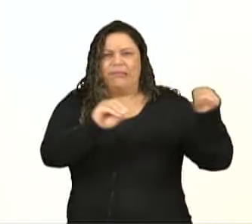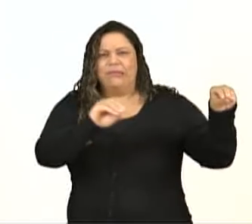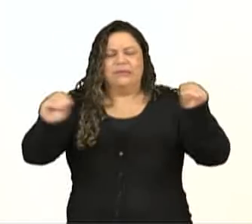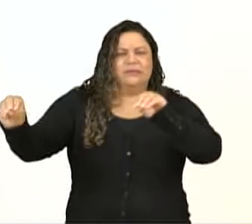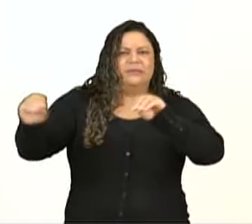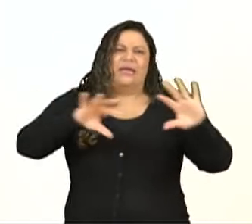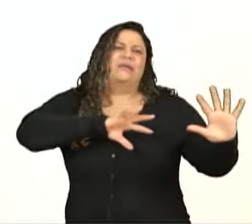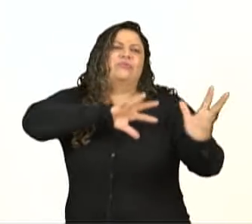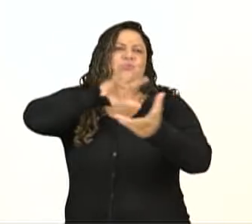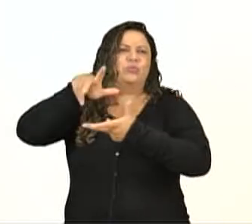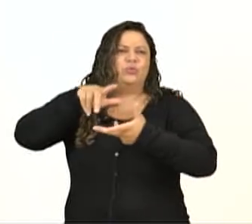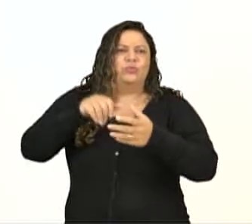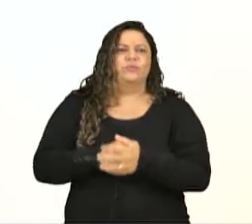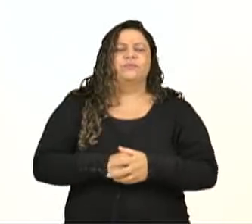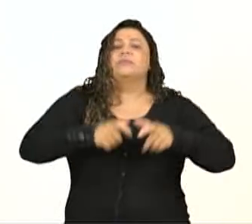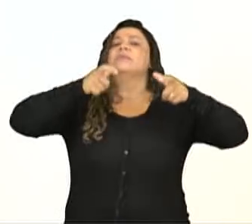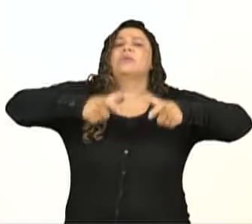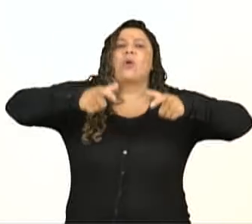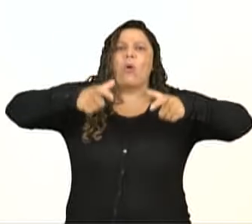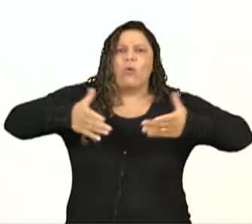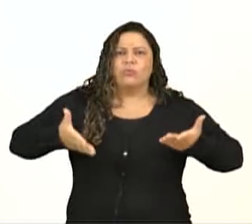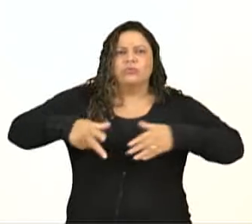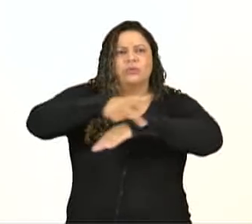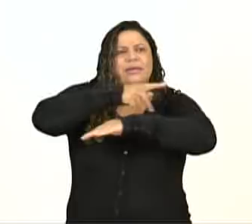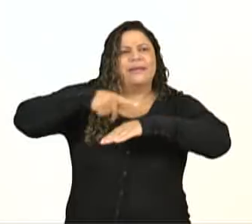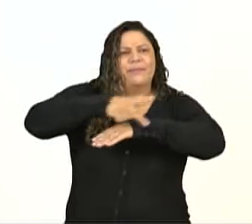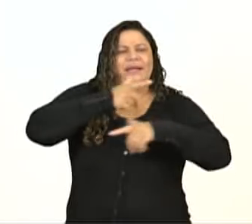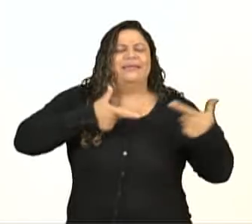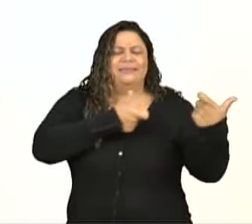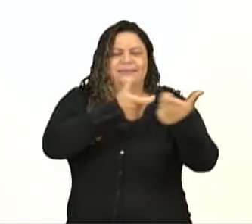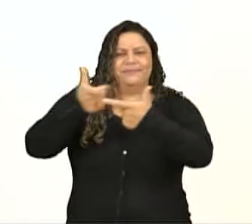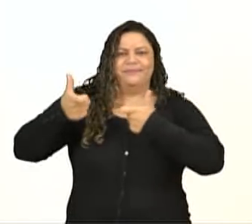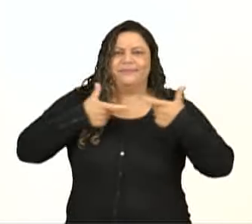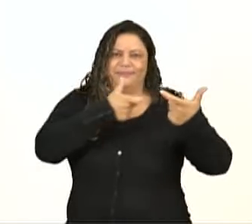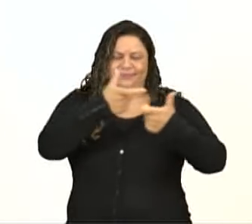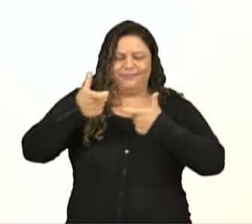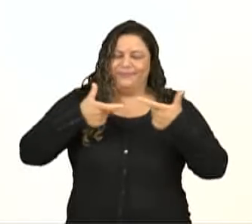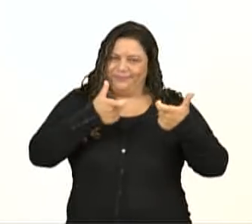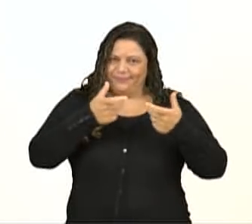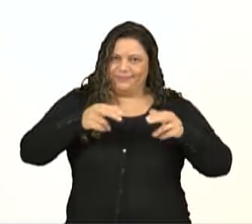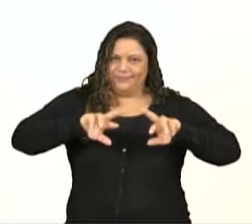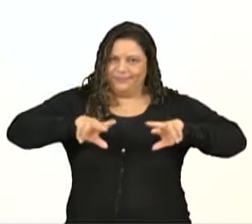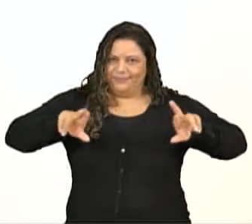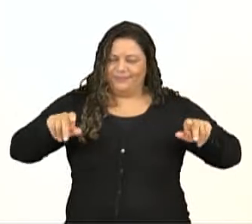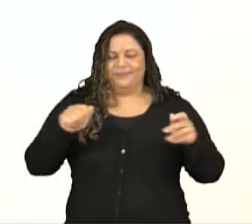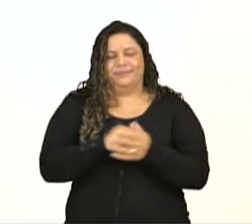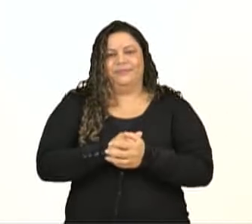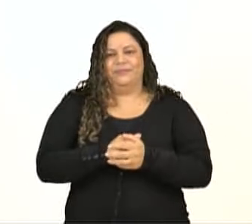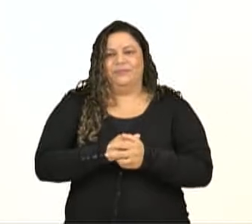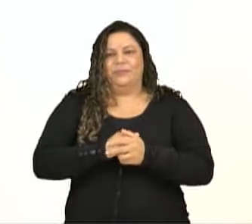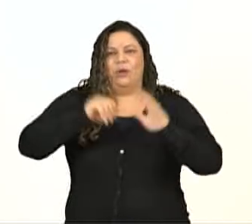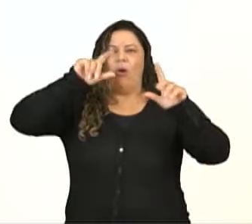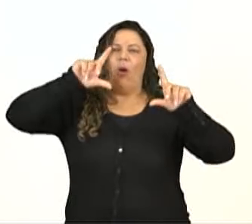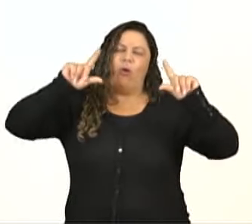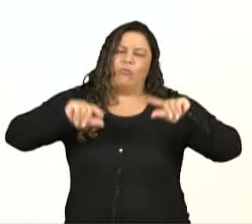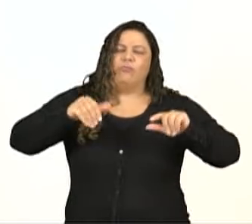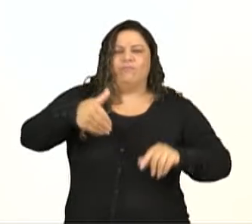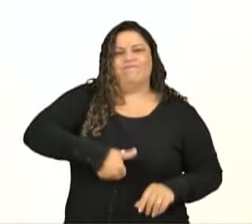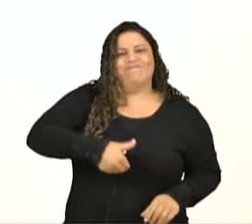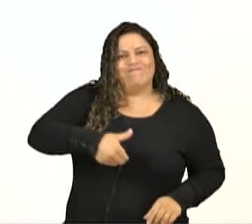ocorreu? Em países em conflito, guerra civil ou assolados pela